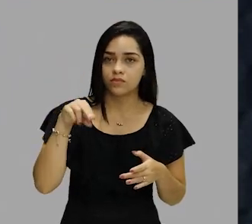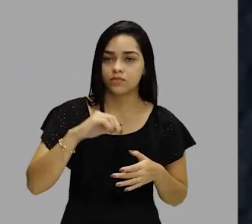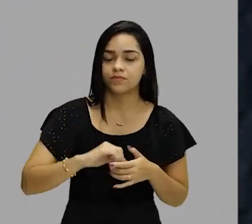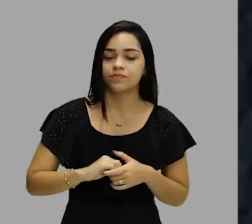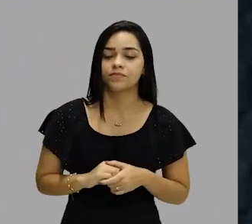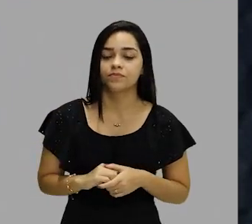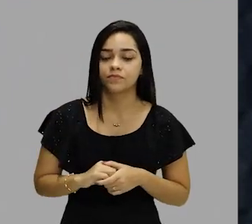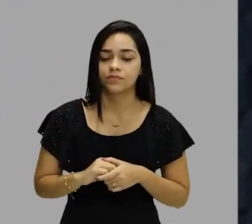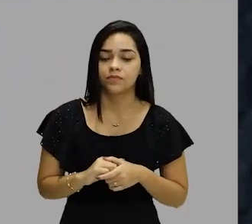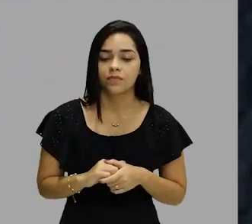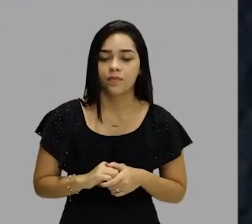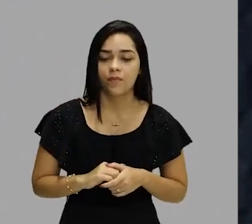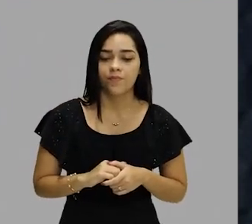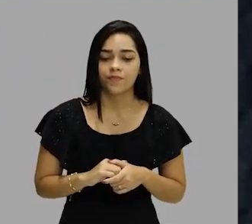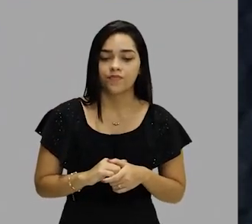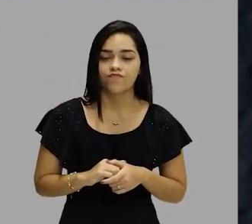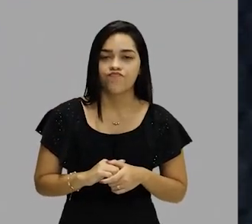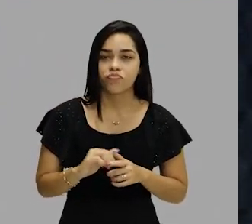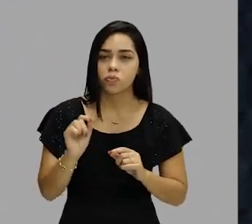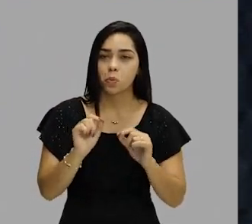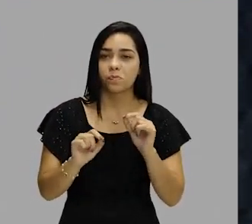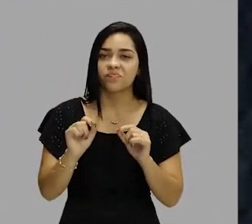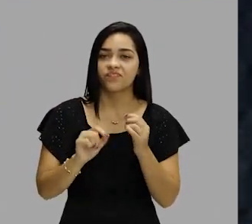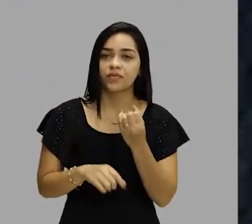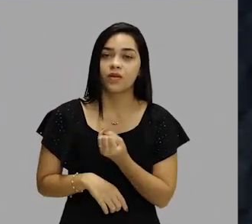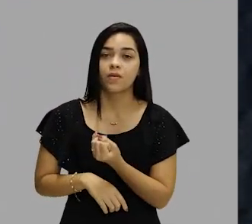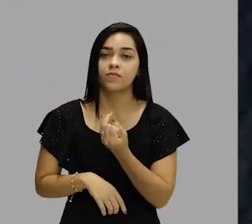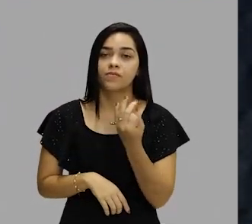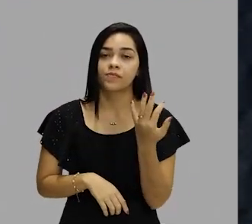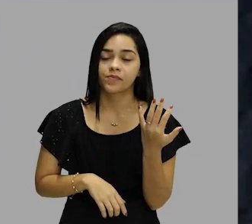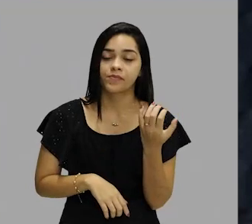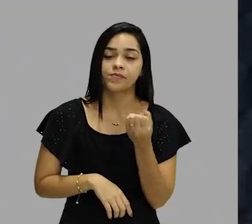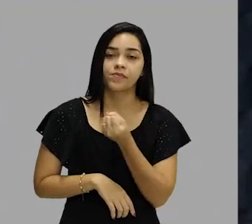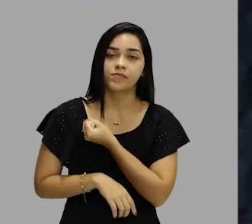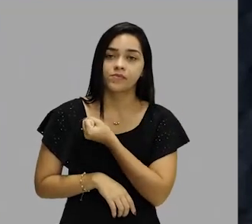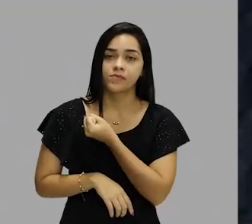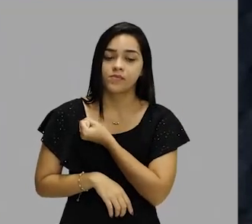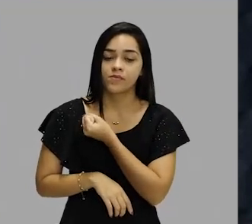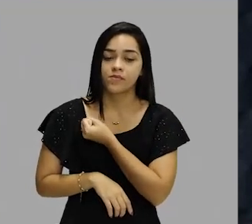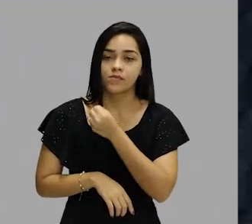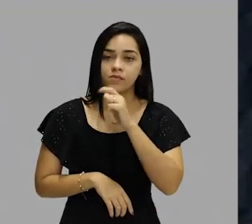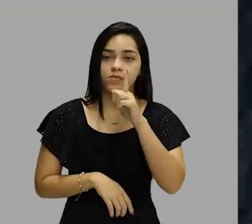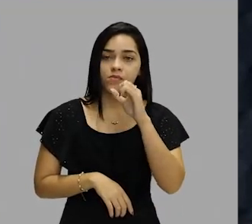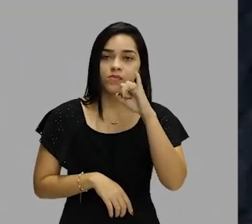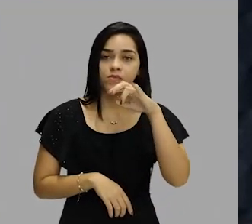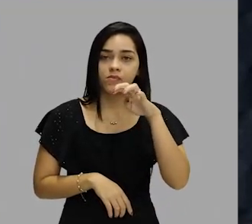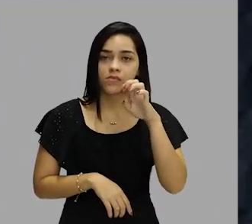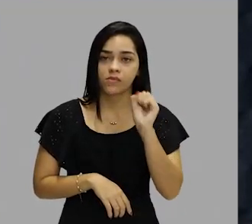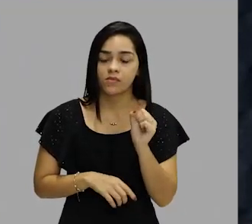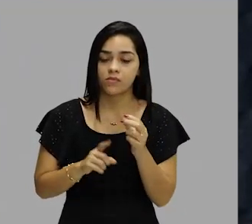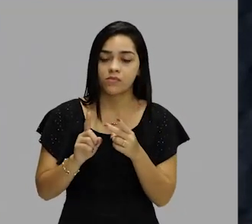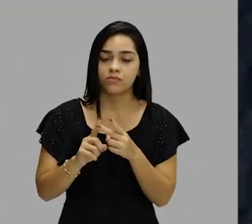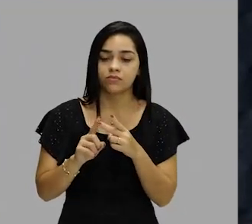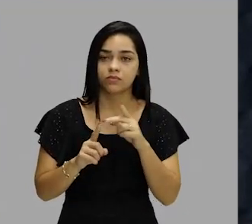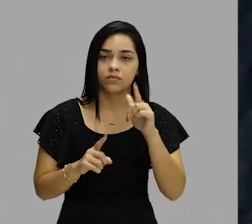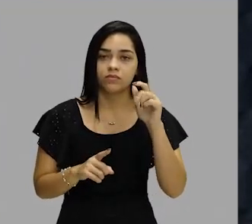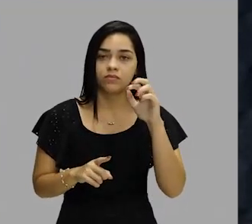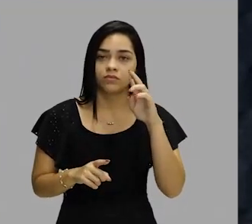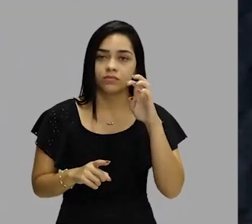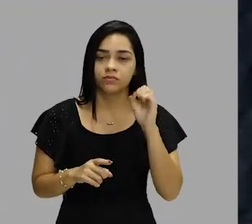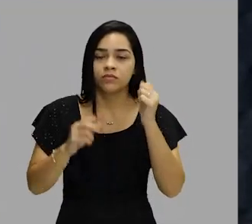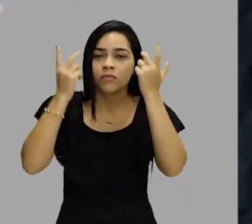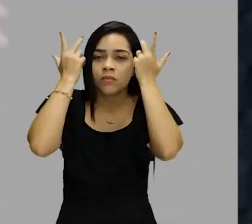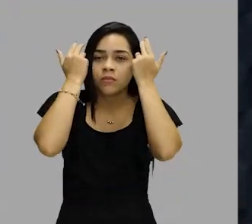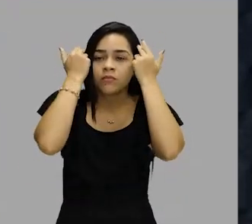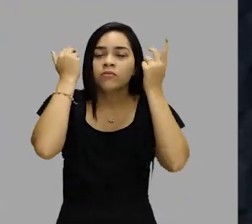ok? Eles contabilizaram qual era a quantidade de linces e de lebres que estavam presentes